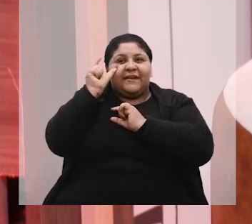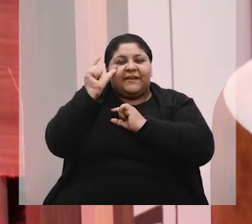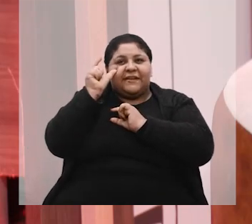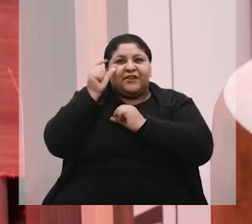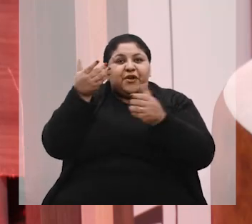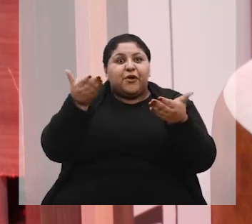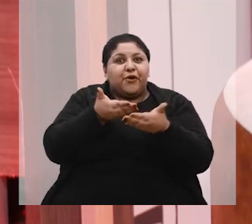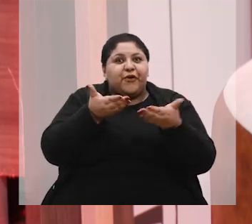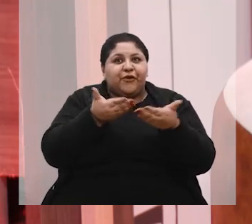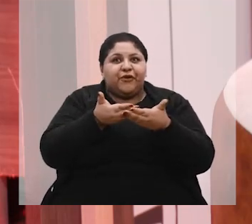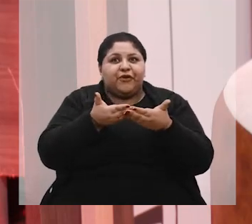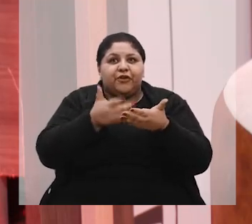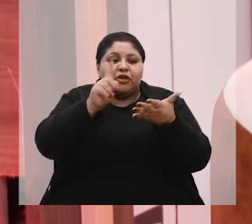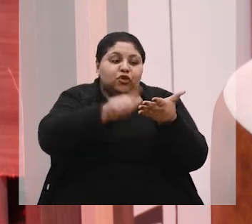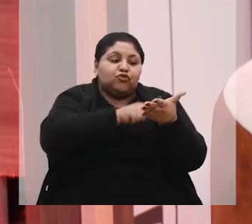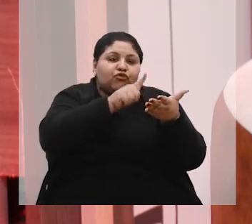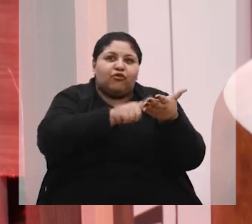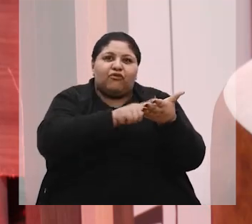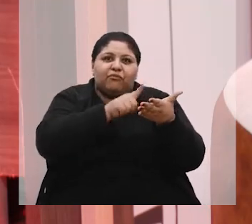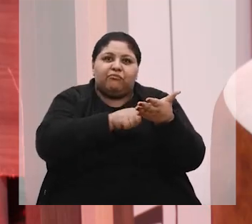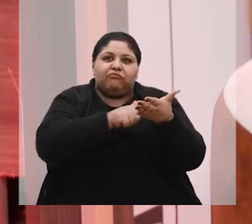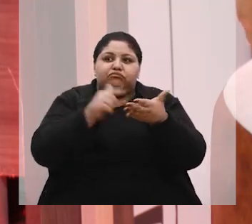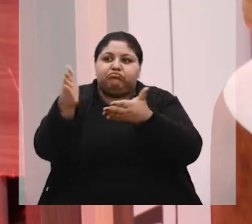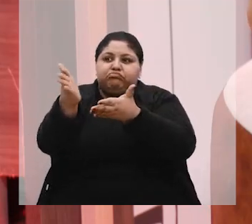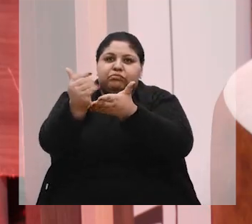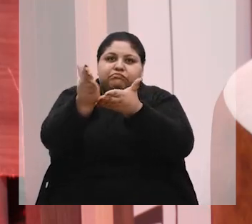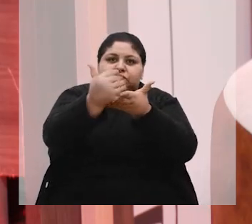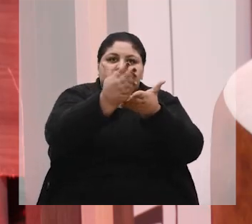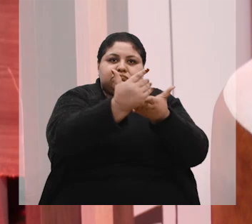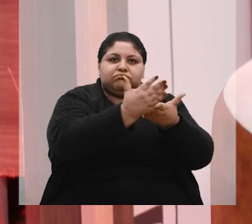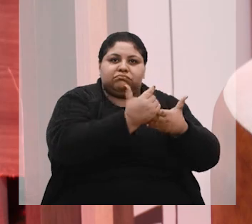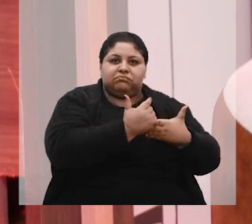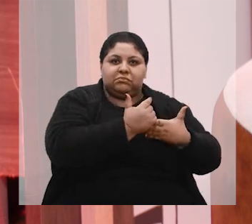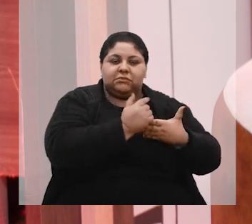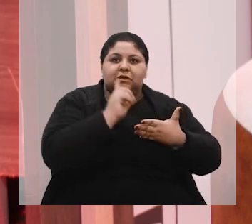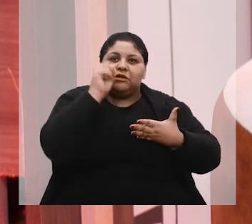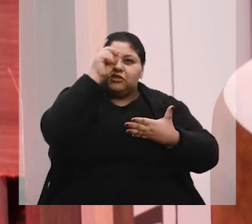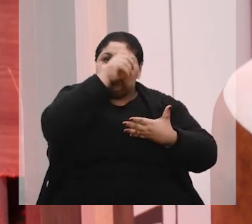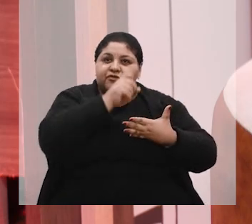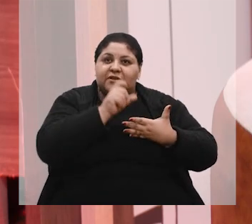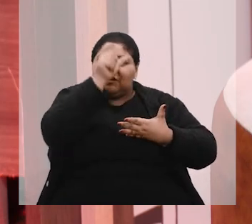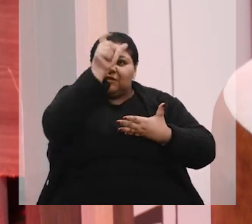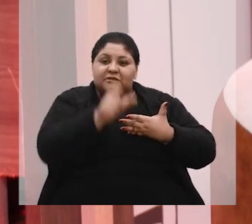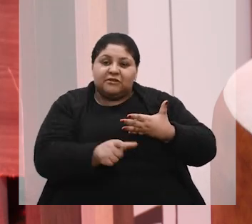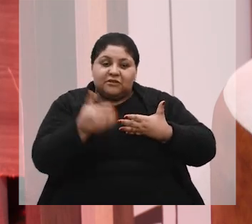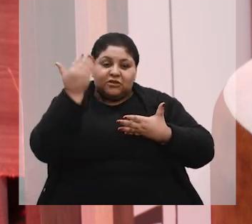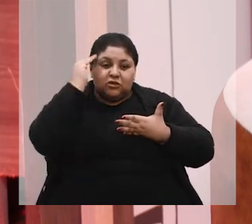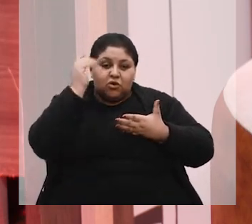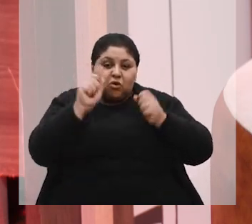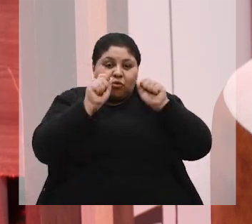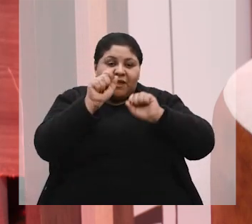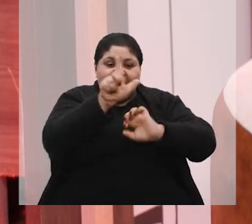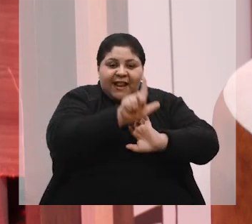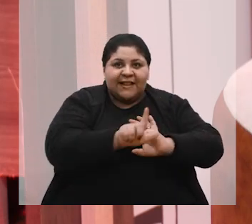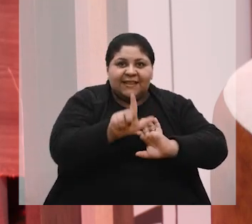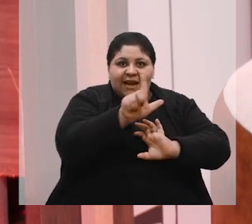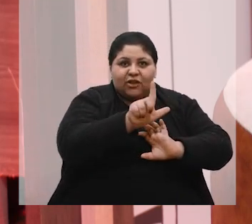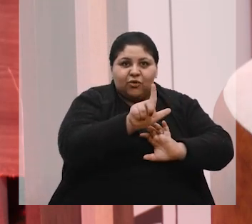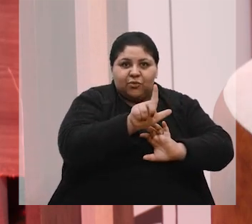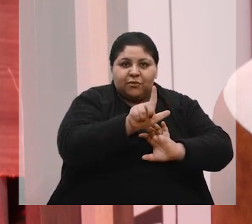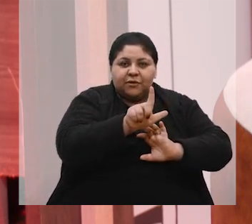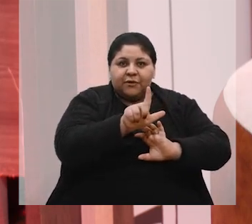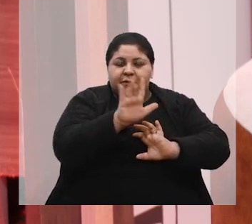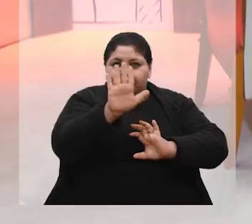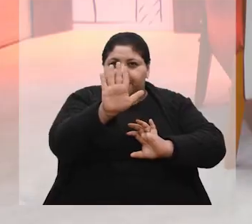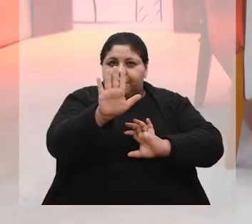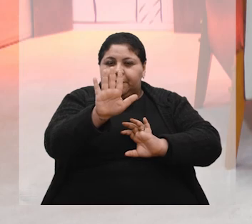isso hoje em dia nesses livros que estão sendo recolhidos, né? Assim, a dificuldade das pessoas entenderem o que é literatura. Ah, tu